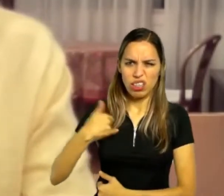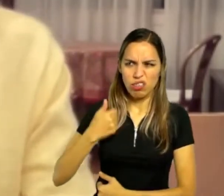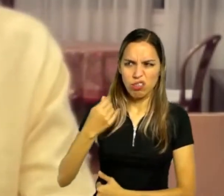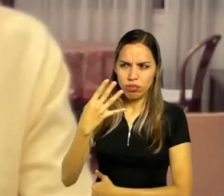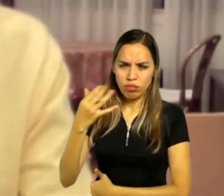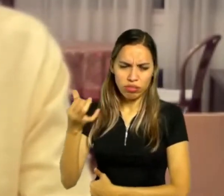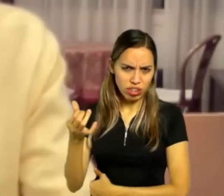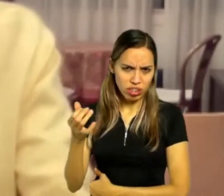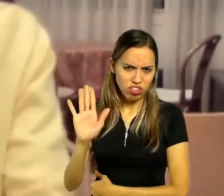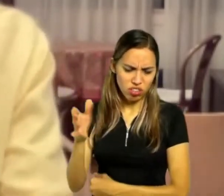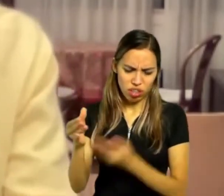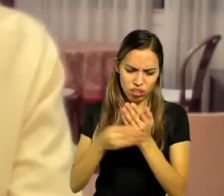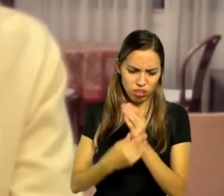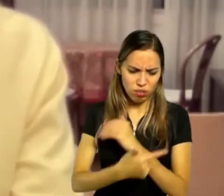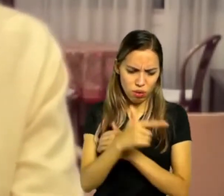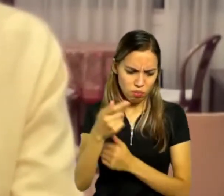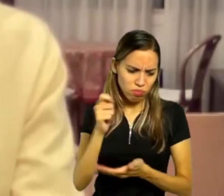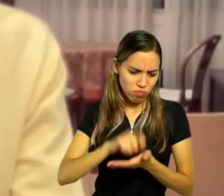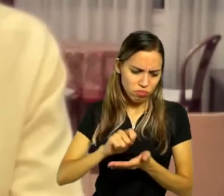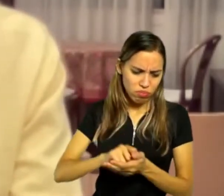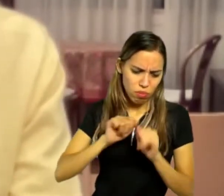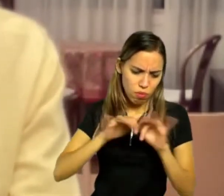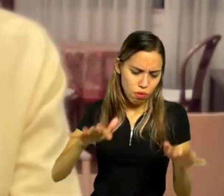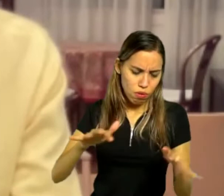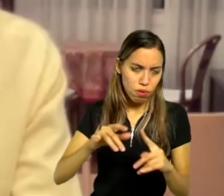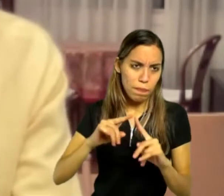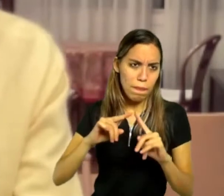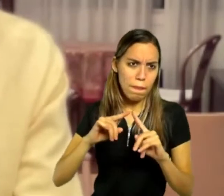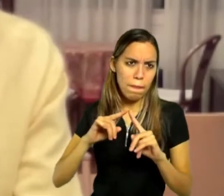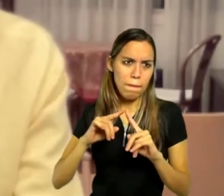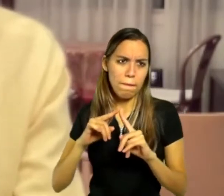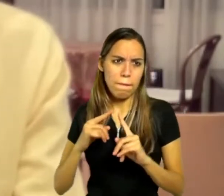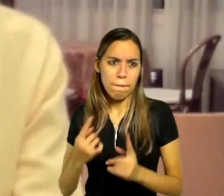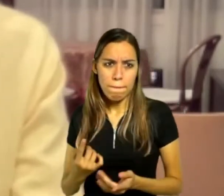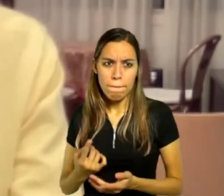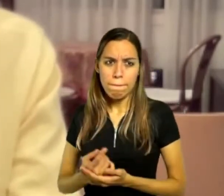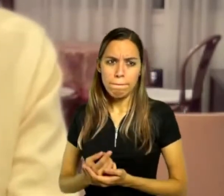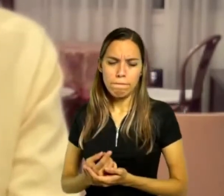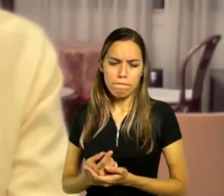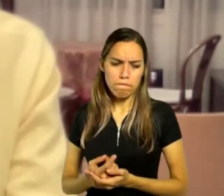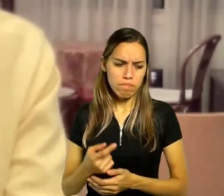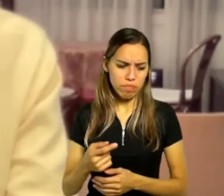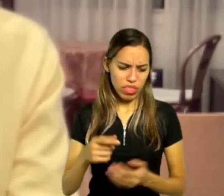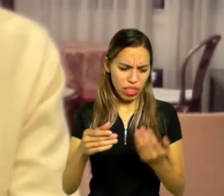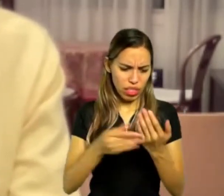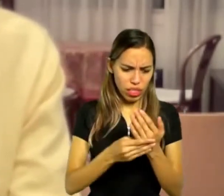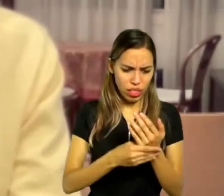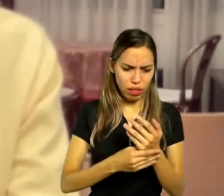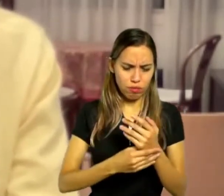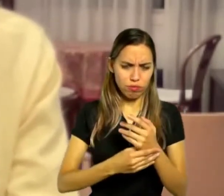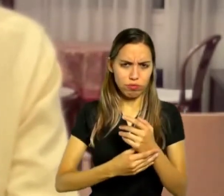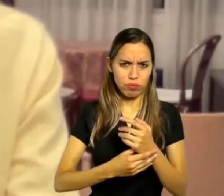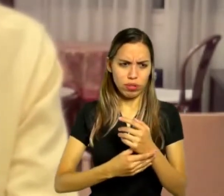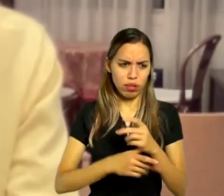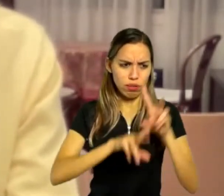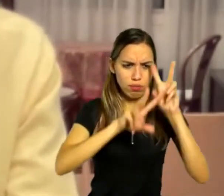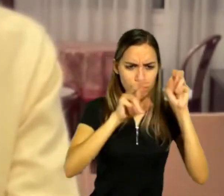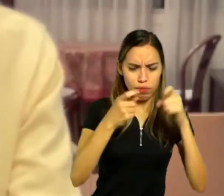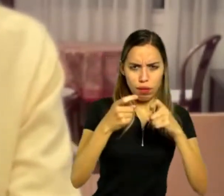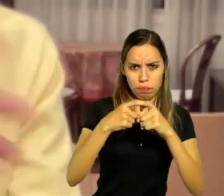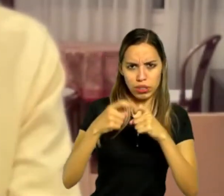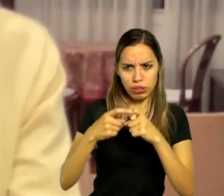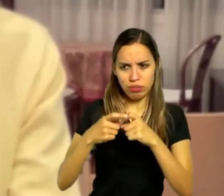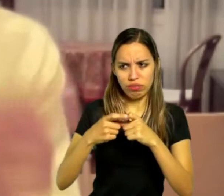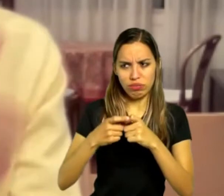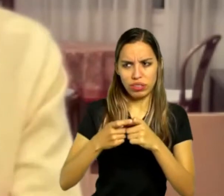outras coisas, mas para livros técnicos, né? Capítulos de livros de medicina, etc. Eu nunca tinha escrito